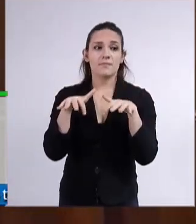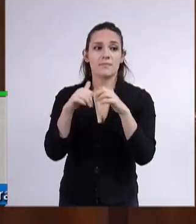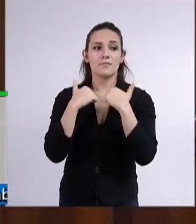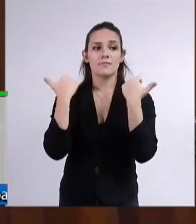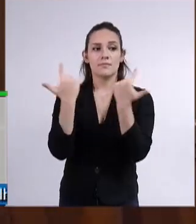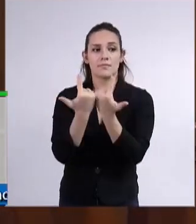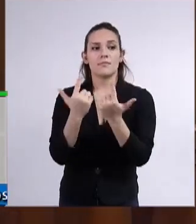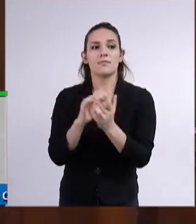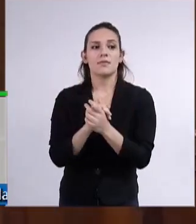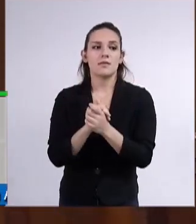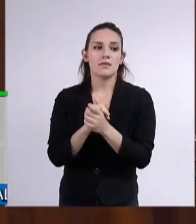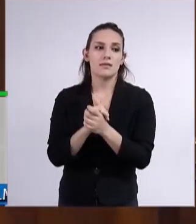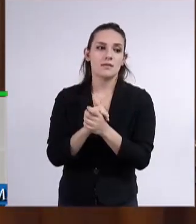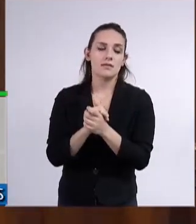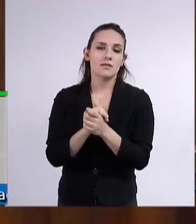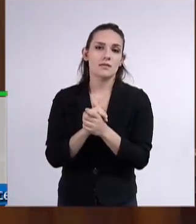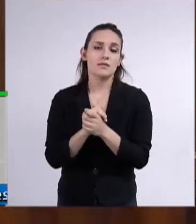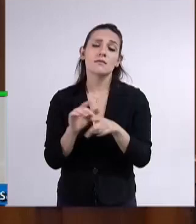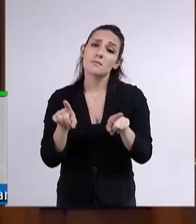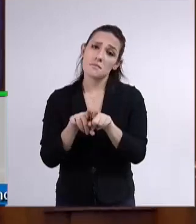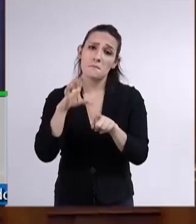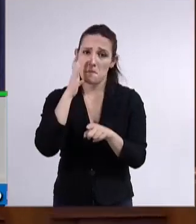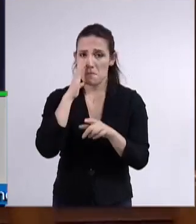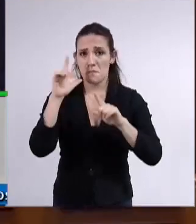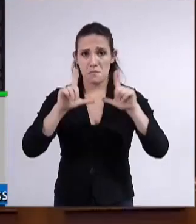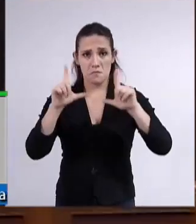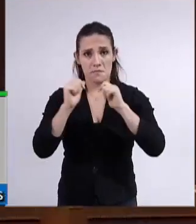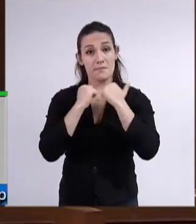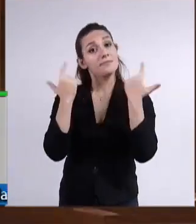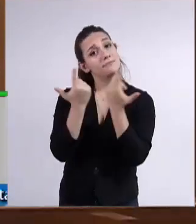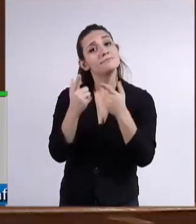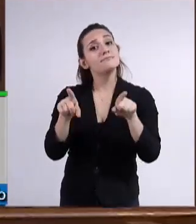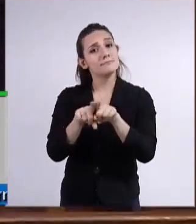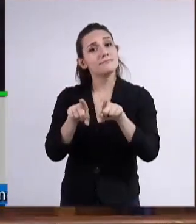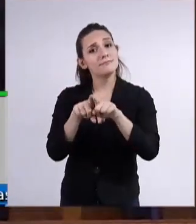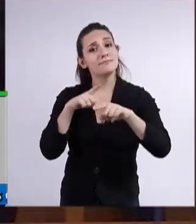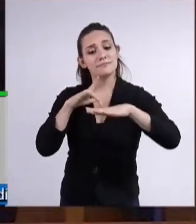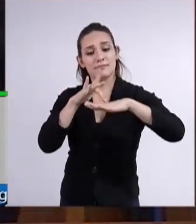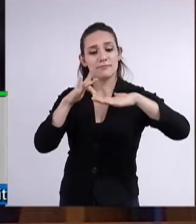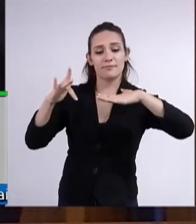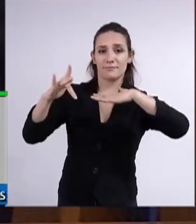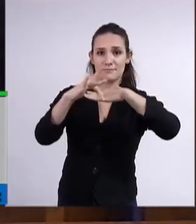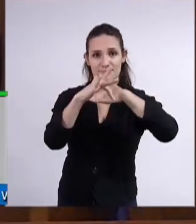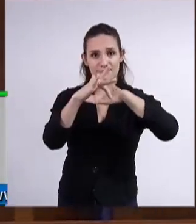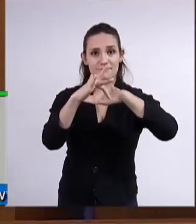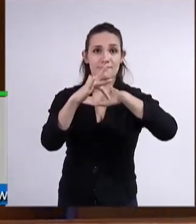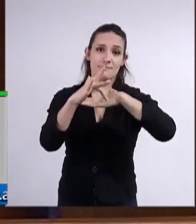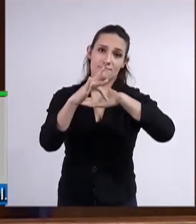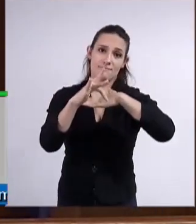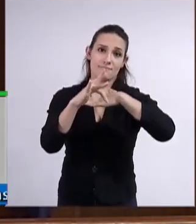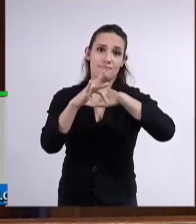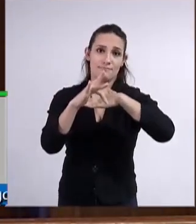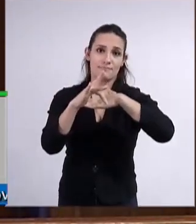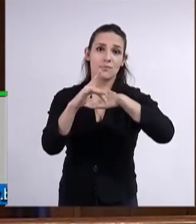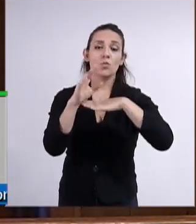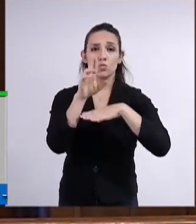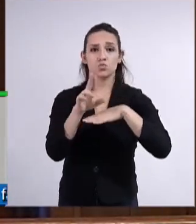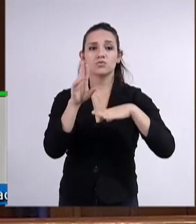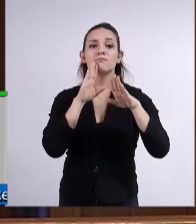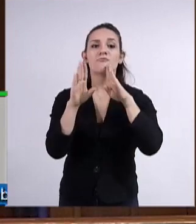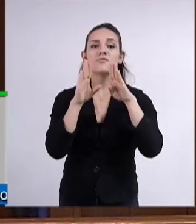casa, pela TV Assembleia, agora também pelas redes sociais, via